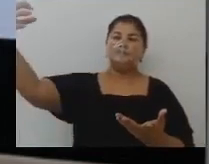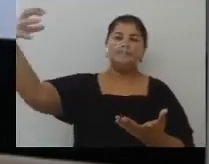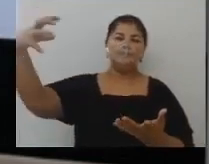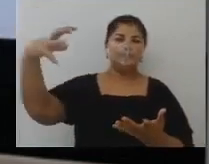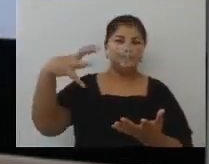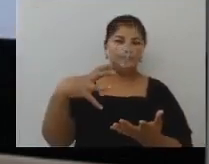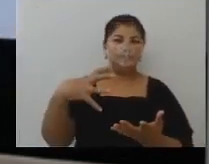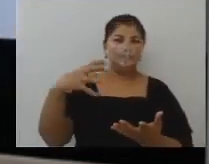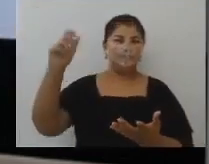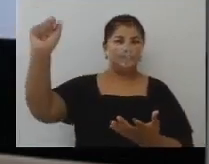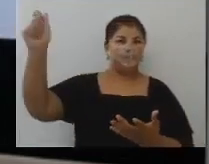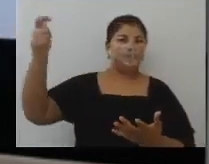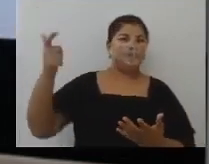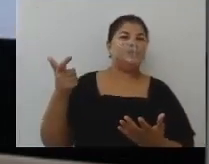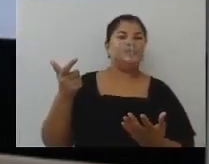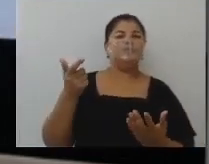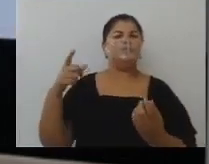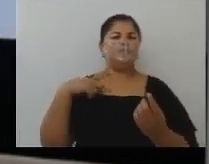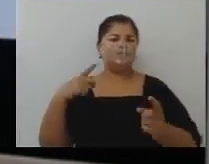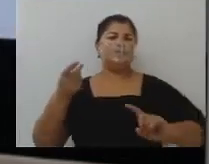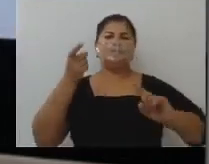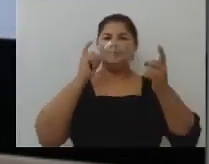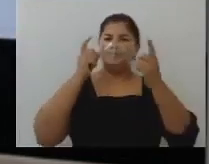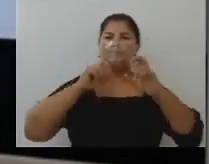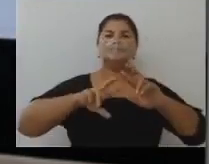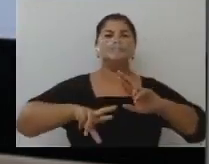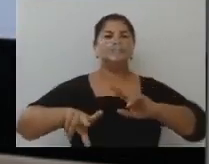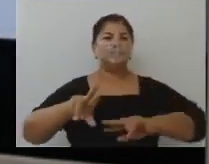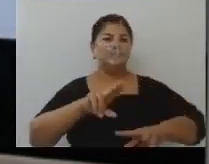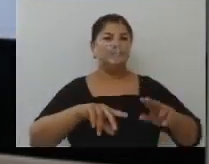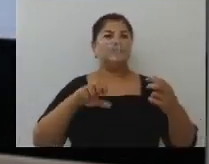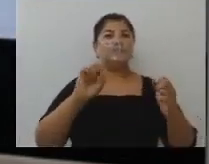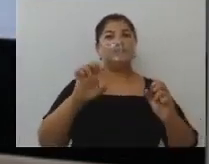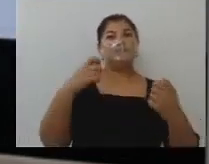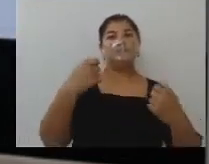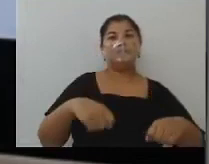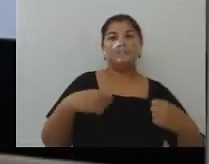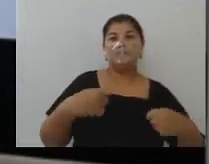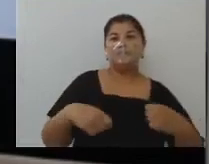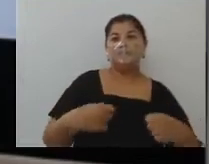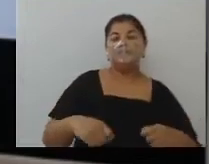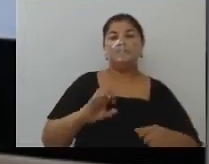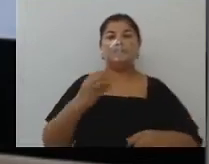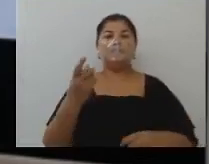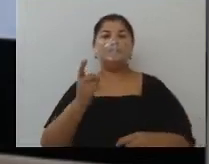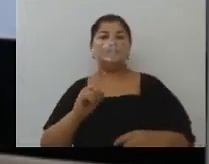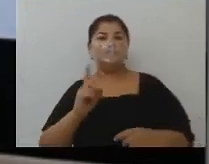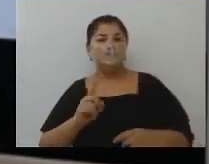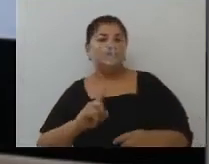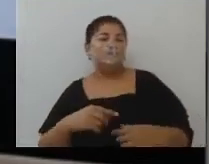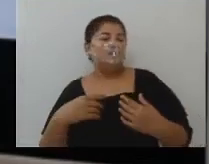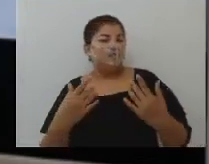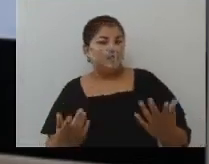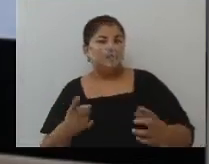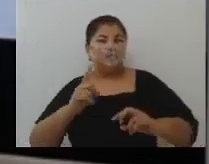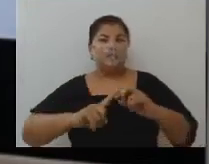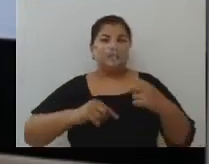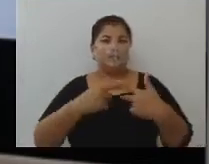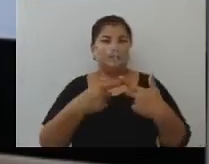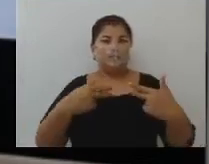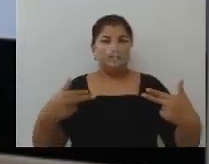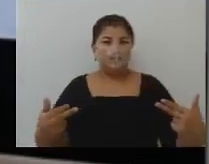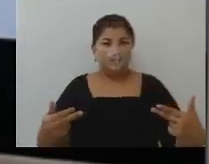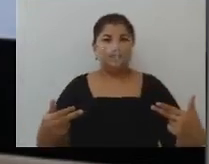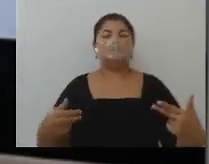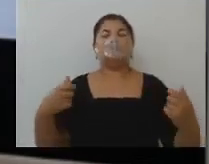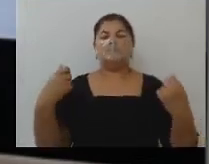até a gente? Existem várias discussões se você precisa ou não de um meio material. Tanto a condução quanto a convecção precisam do